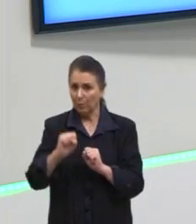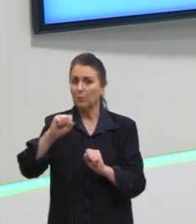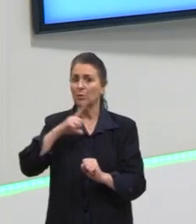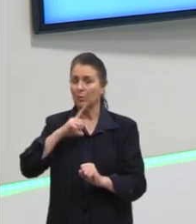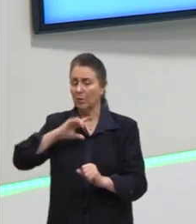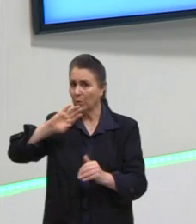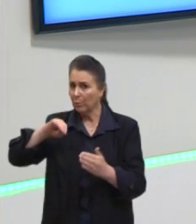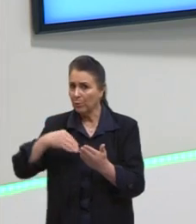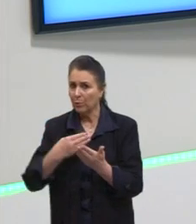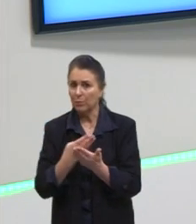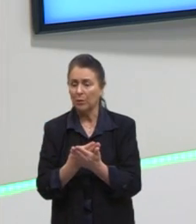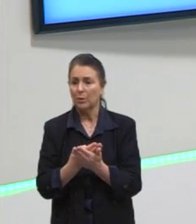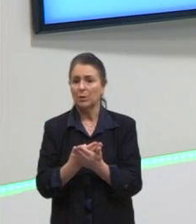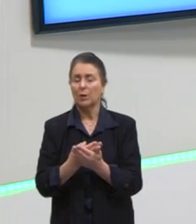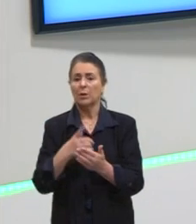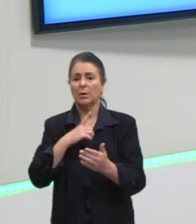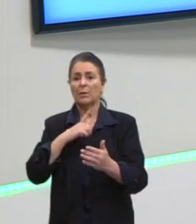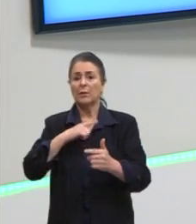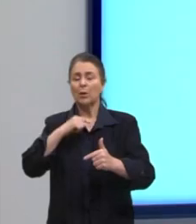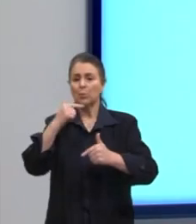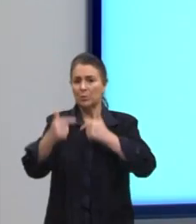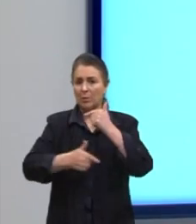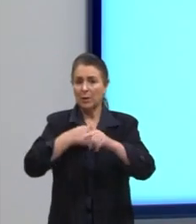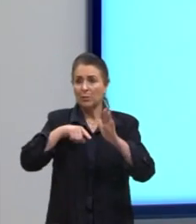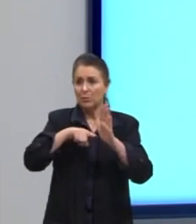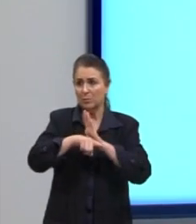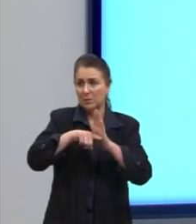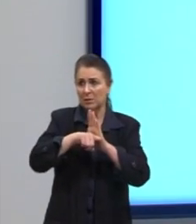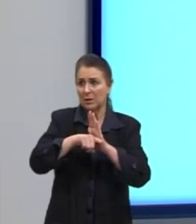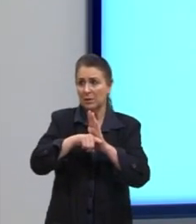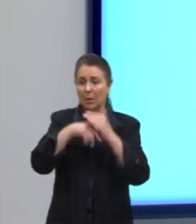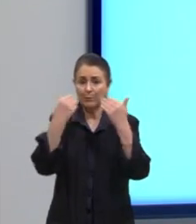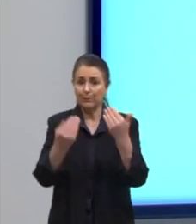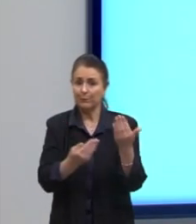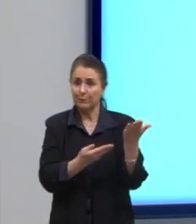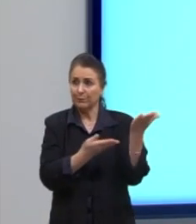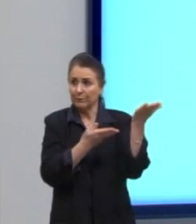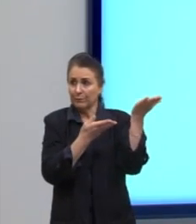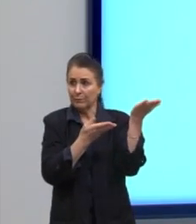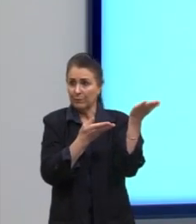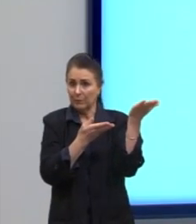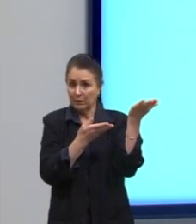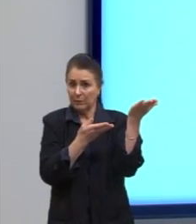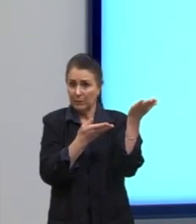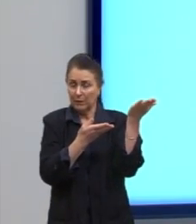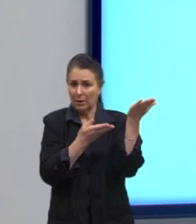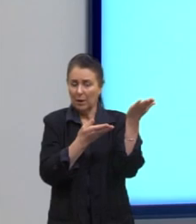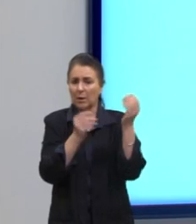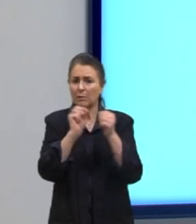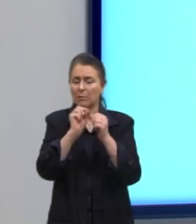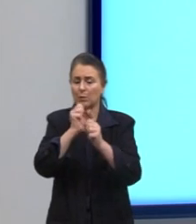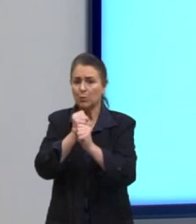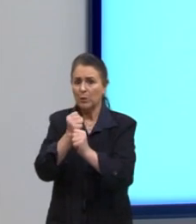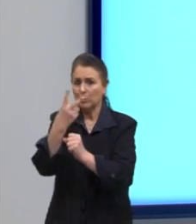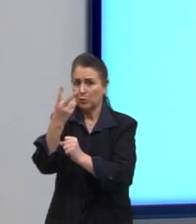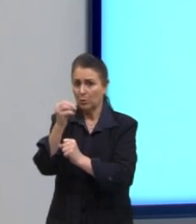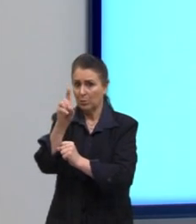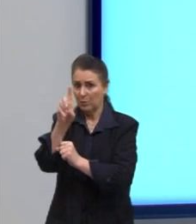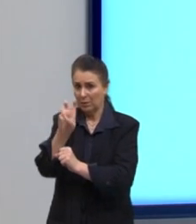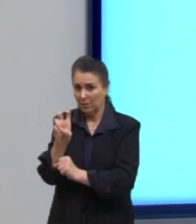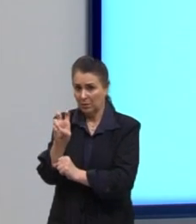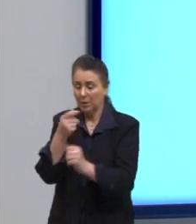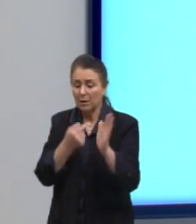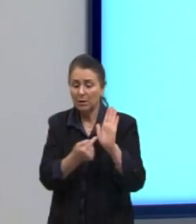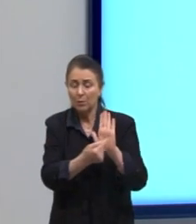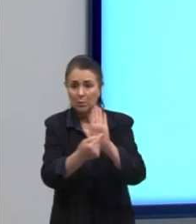no trabalho do Stephen é tchau né e colaboradores no site em 2015 eles trazem